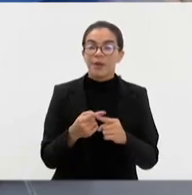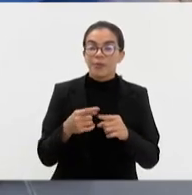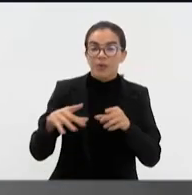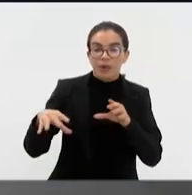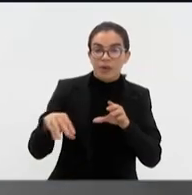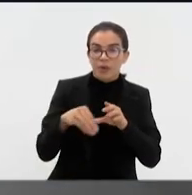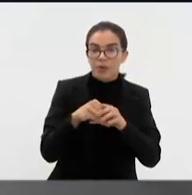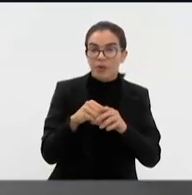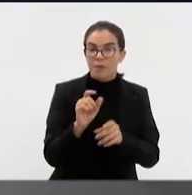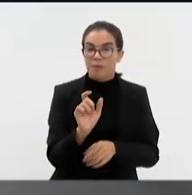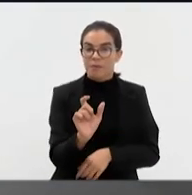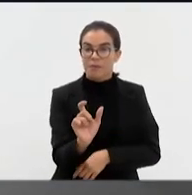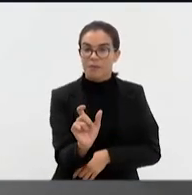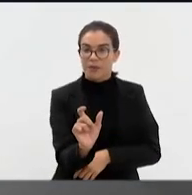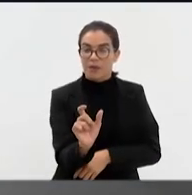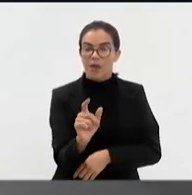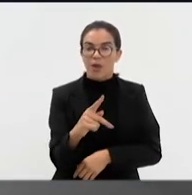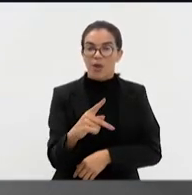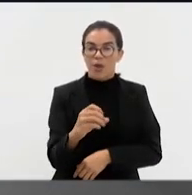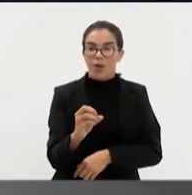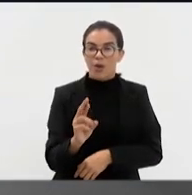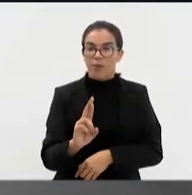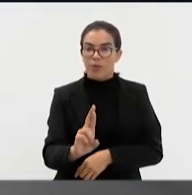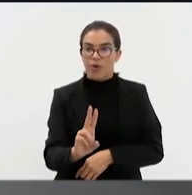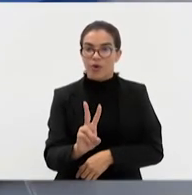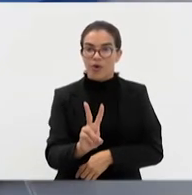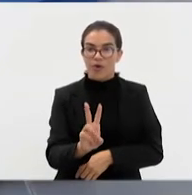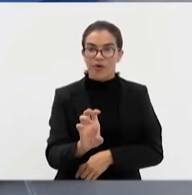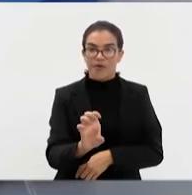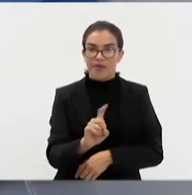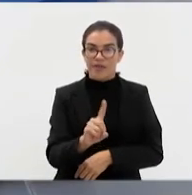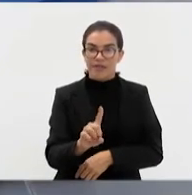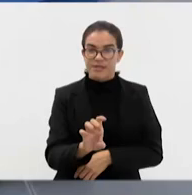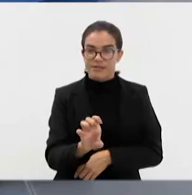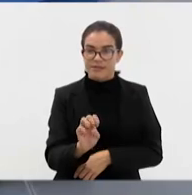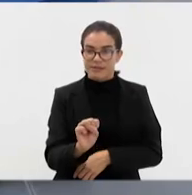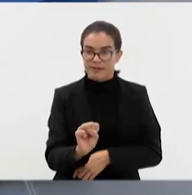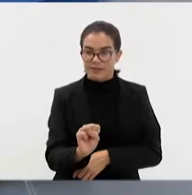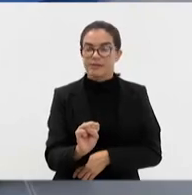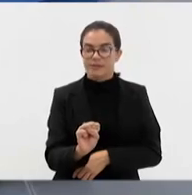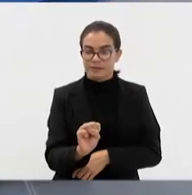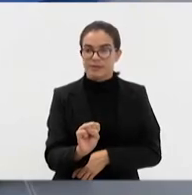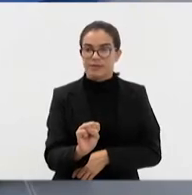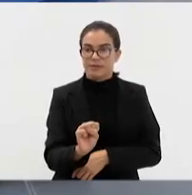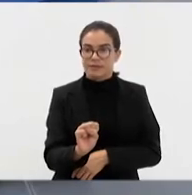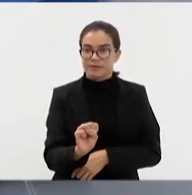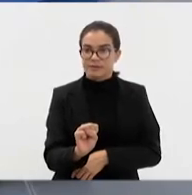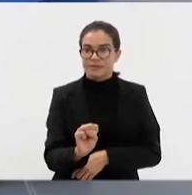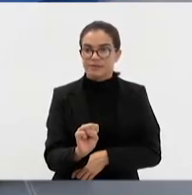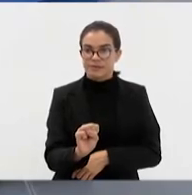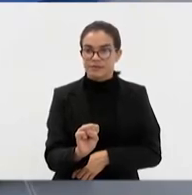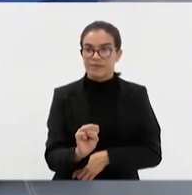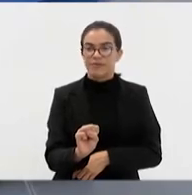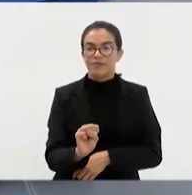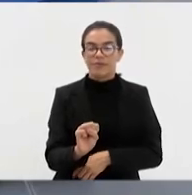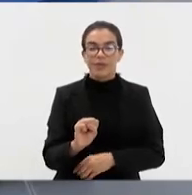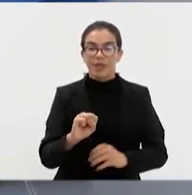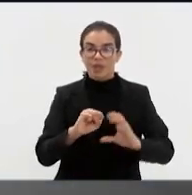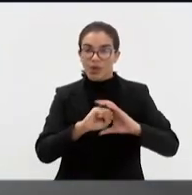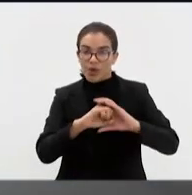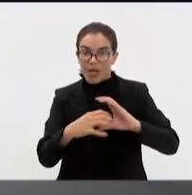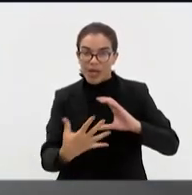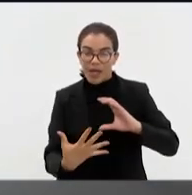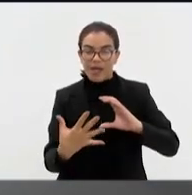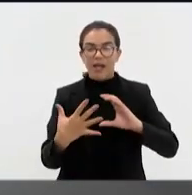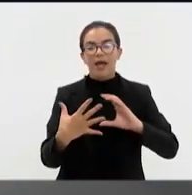a palavra que por vezes... Por vezes, exatamente. Então, para mostrar que tira o caráter, sistemático,